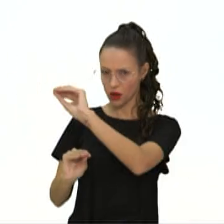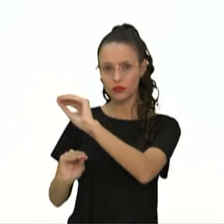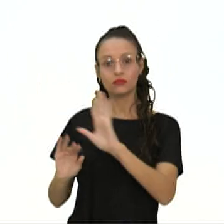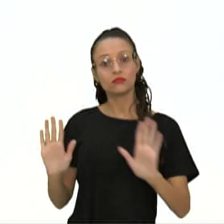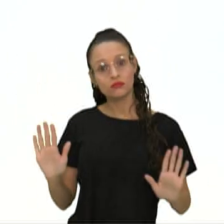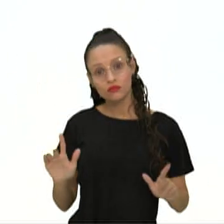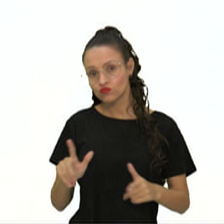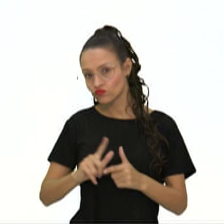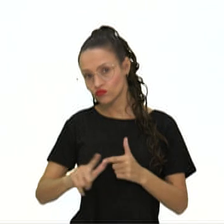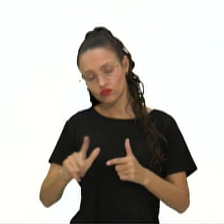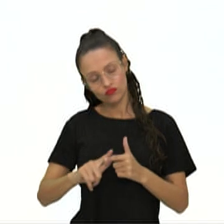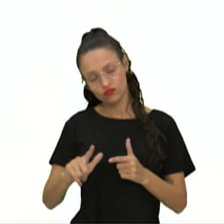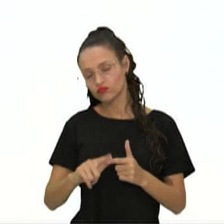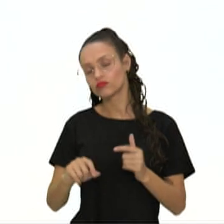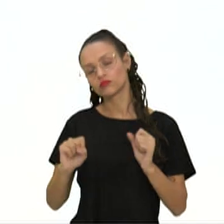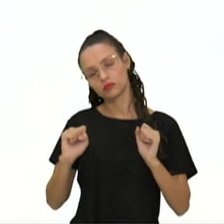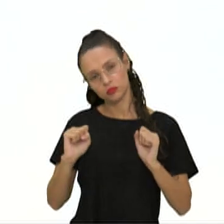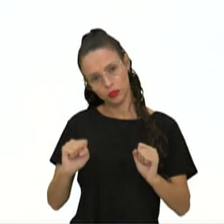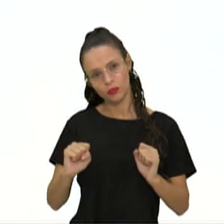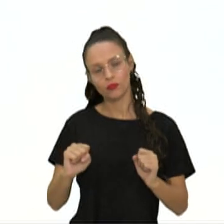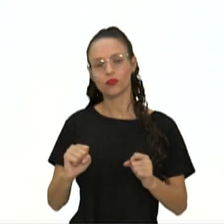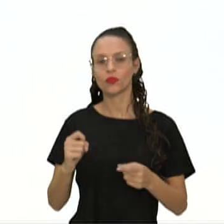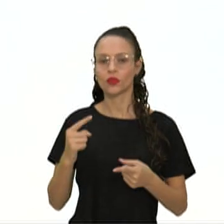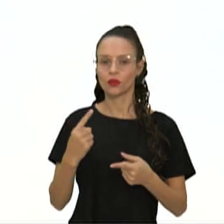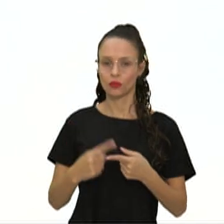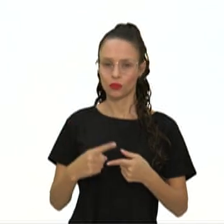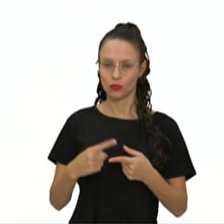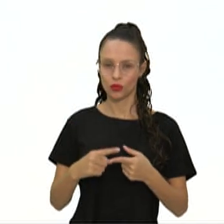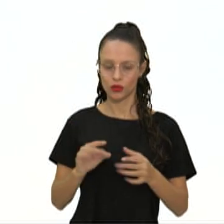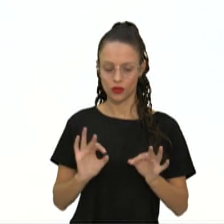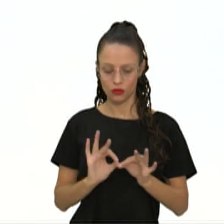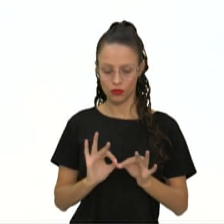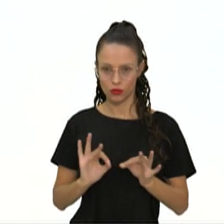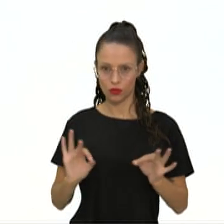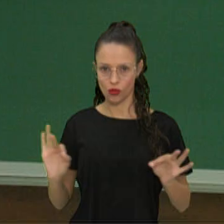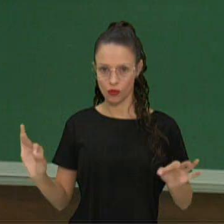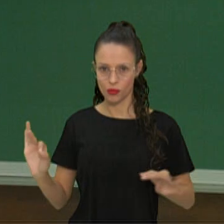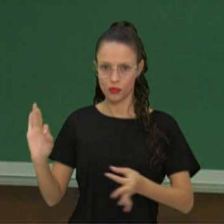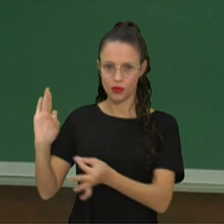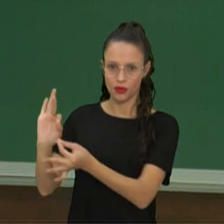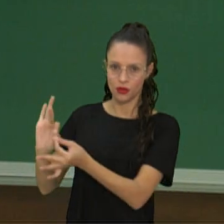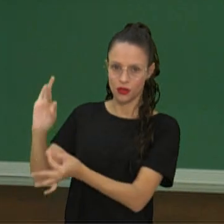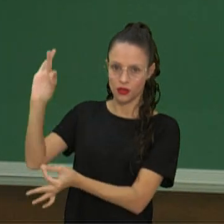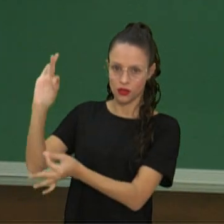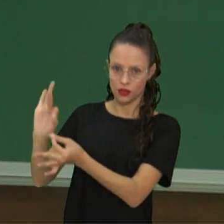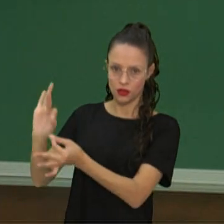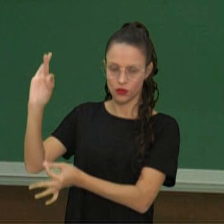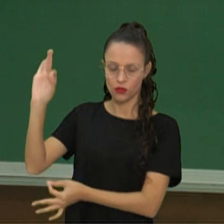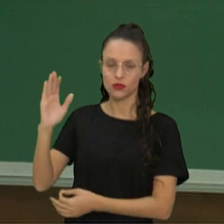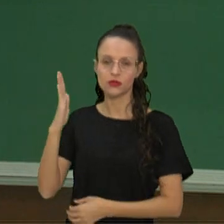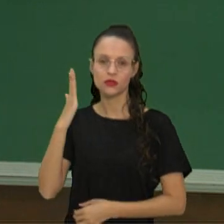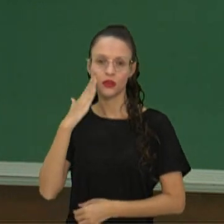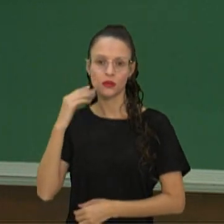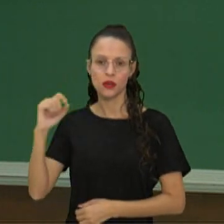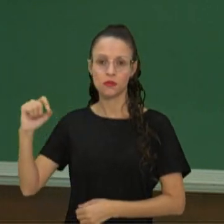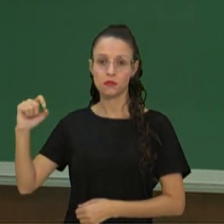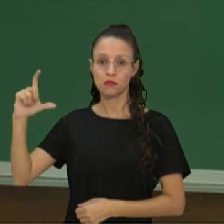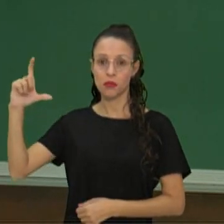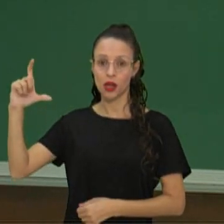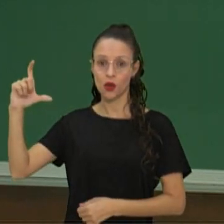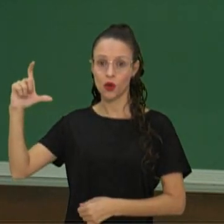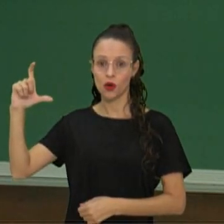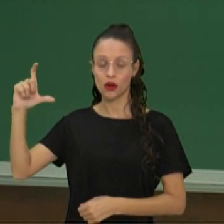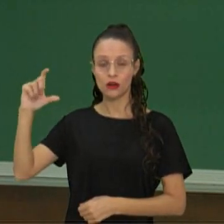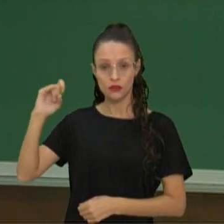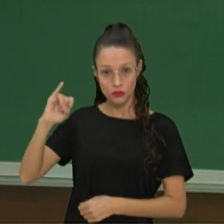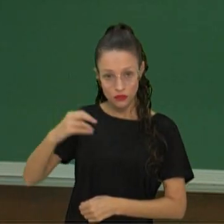por quê? Porque quando eu falo de comprimento e de largura, a gente só vai saber quem que é o maior para poder colocar no lugar certo se